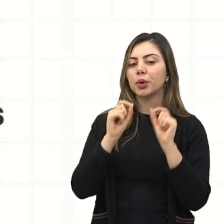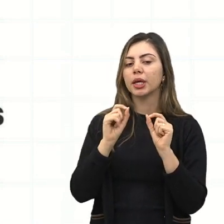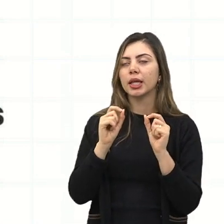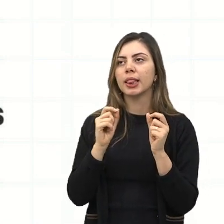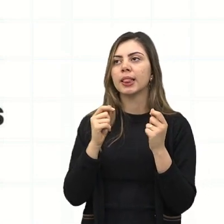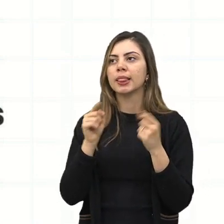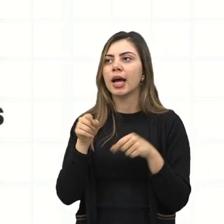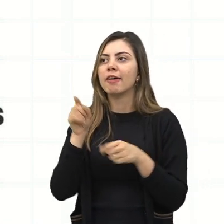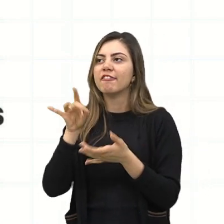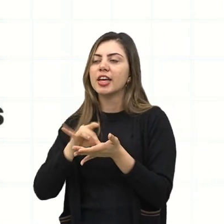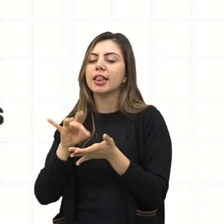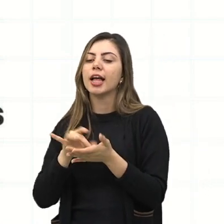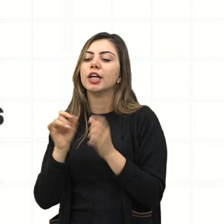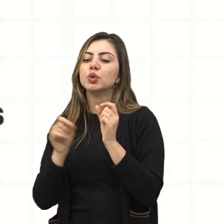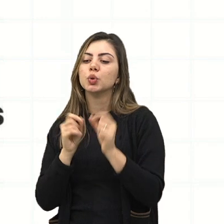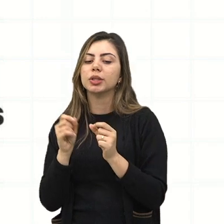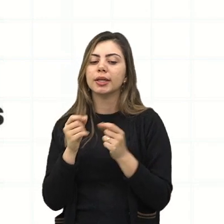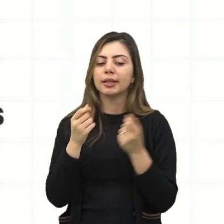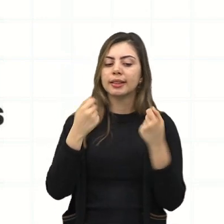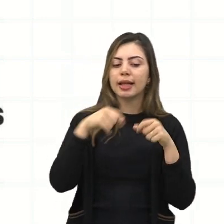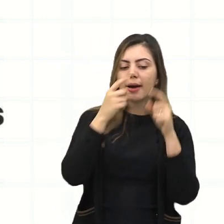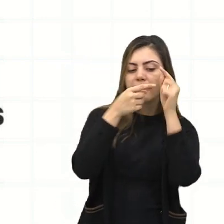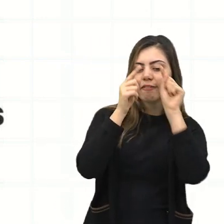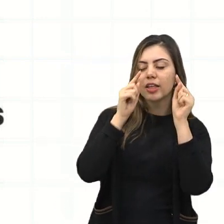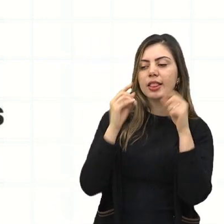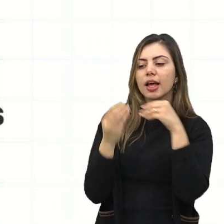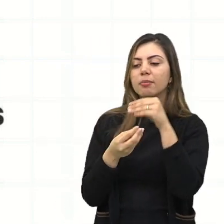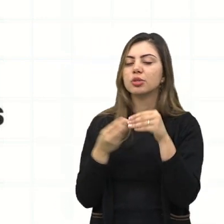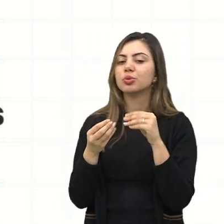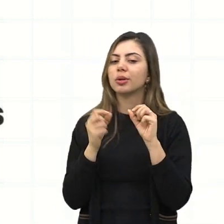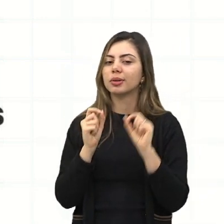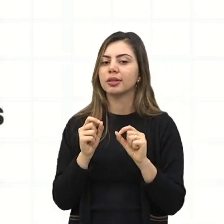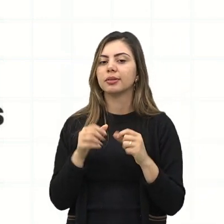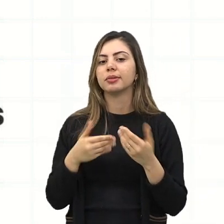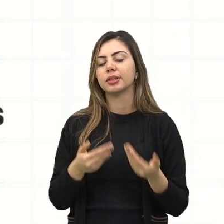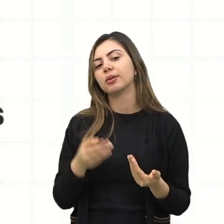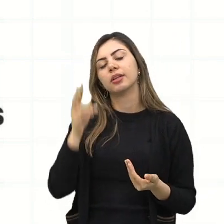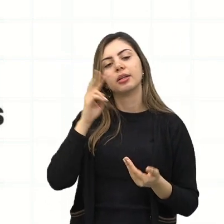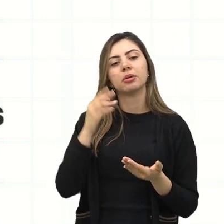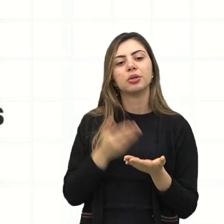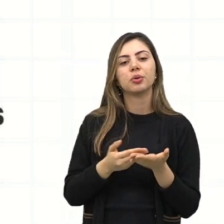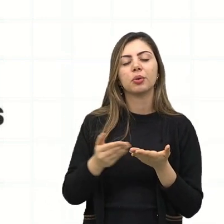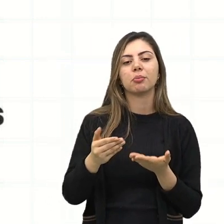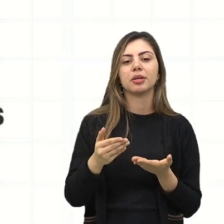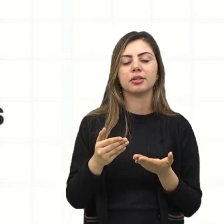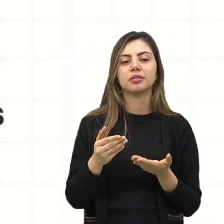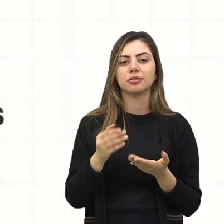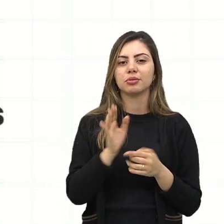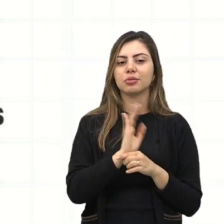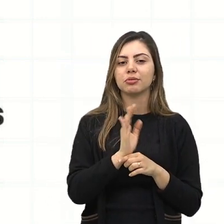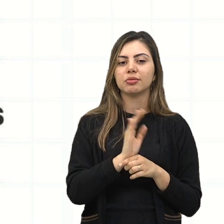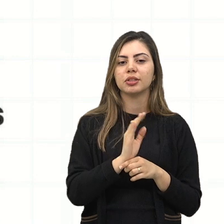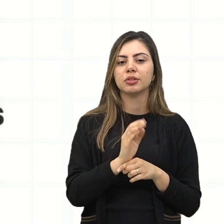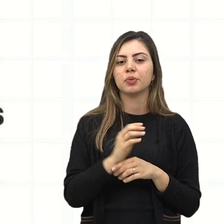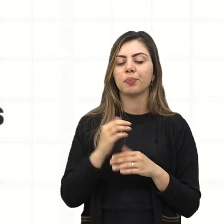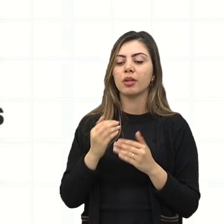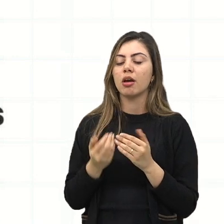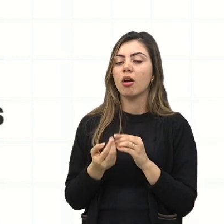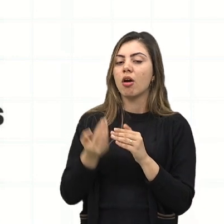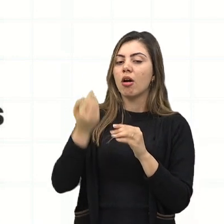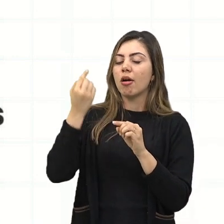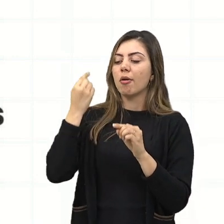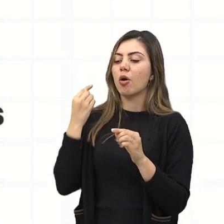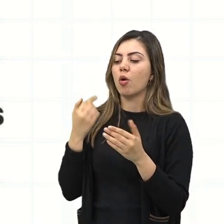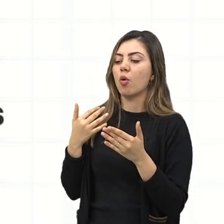posso ficcionalizar a partir dessas informações. Então, lá no início eu tenho do nosso vídeo. Tudo começou quando o nosso corajoso